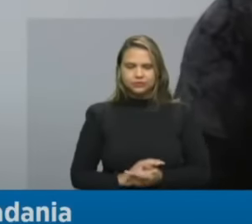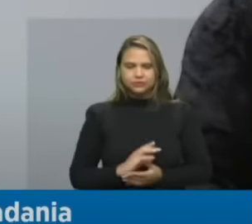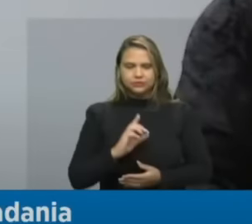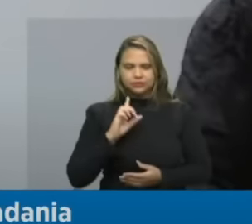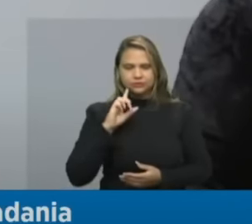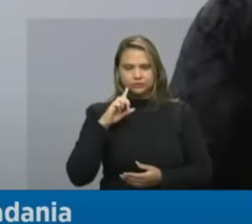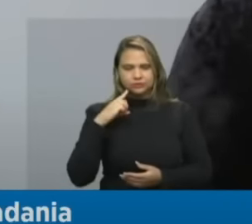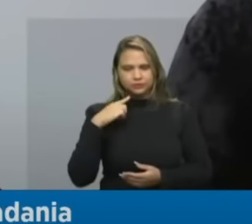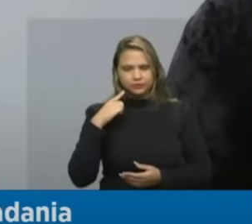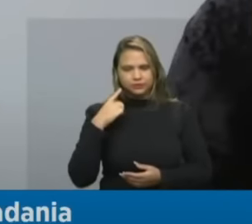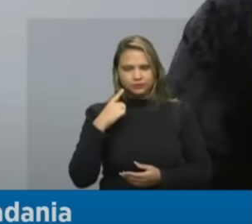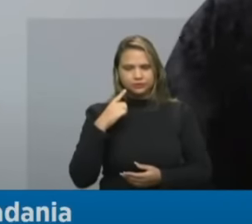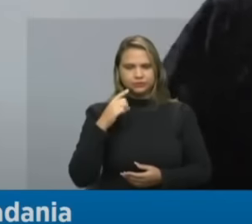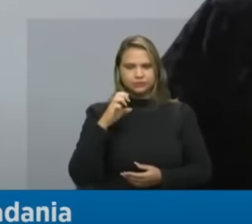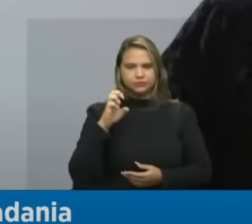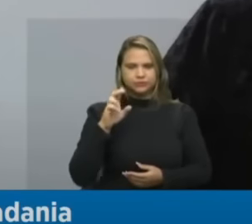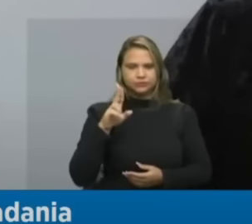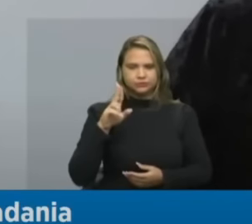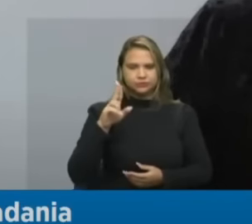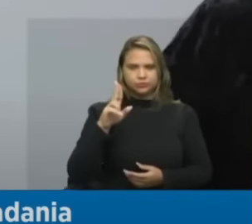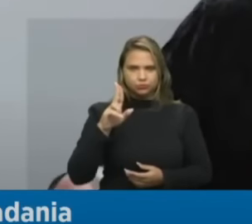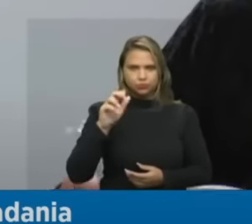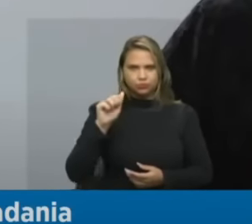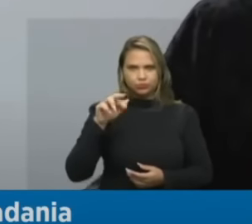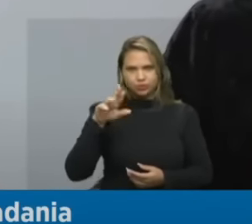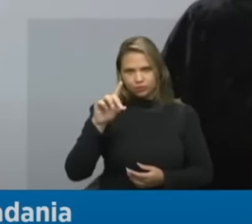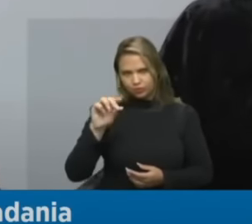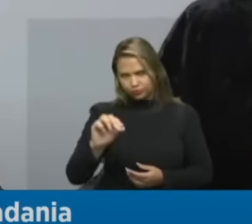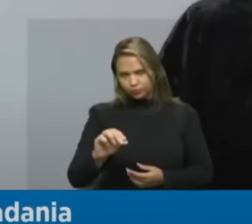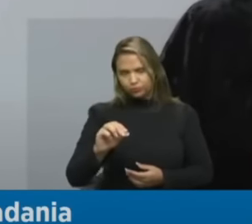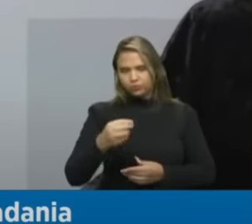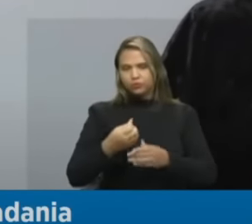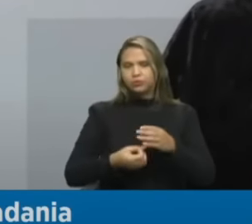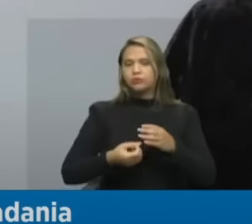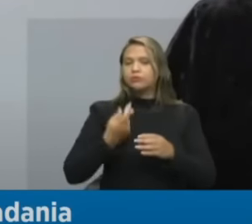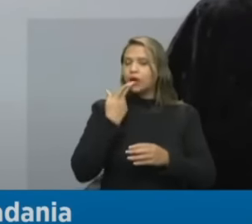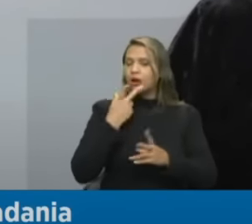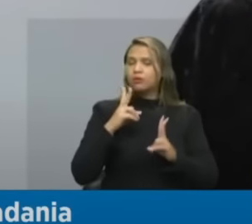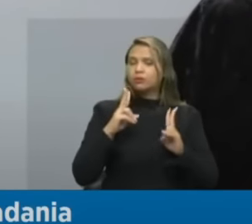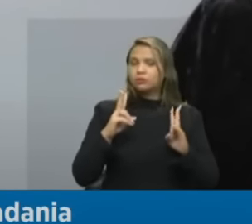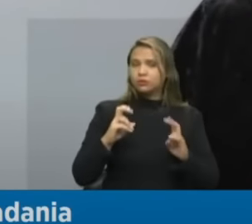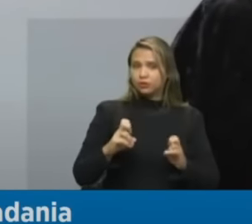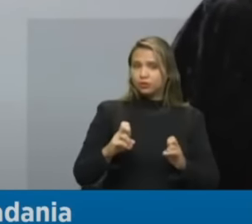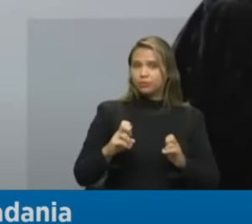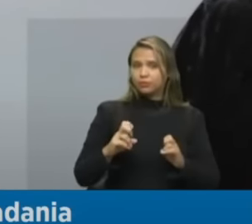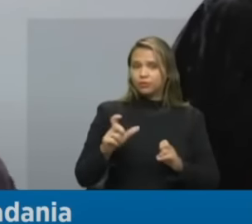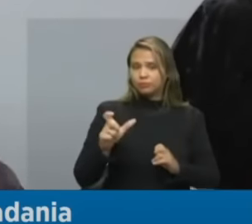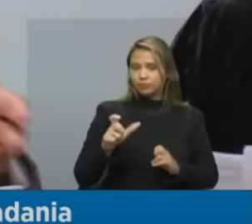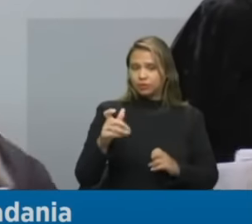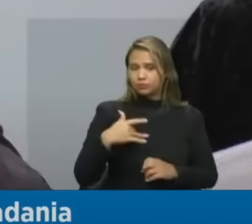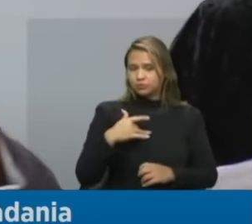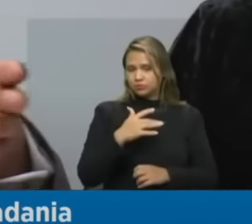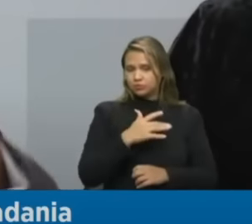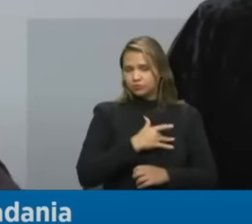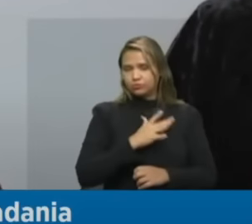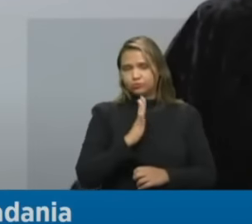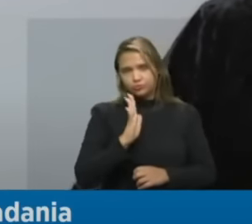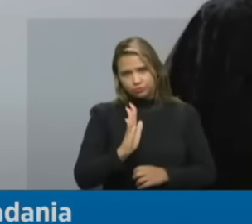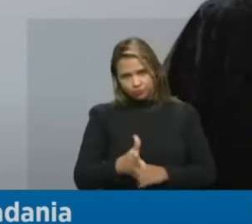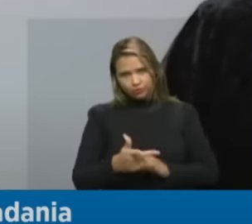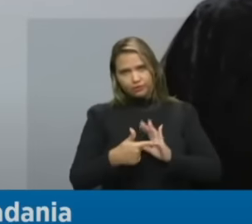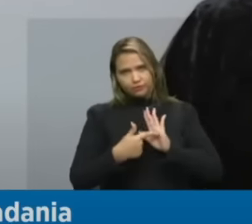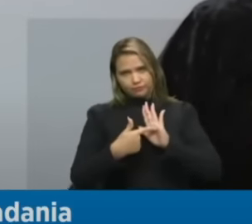ele fez um questionamento que acho que já havia sido respondido, né, em relação à questão dos planos de saúde. Nós nos manifestamos logo